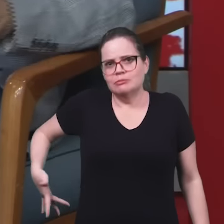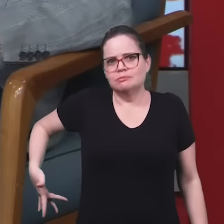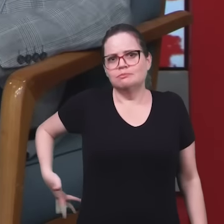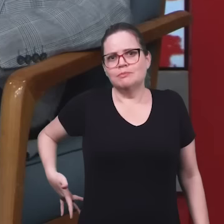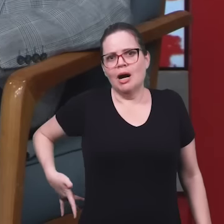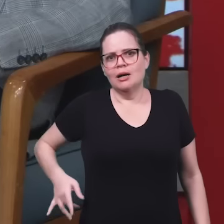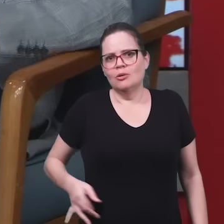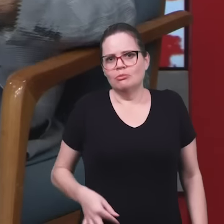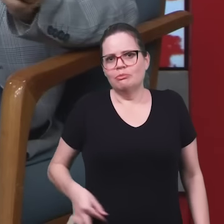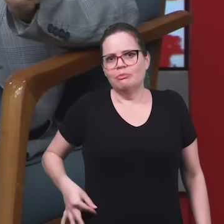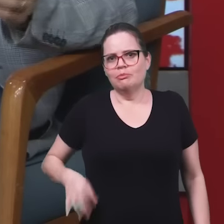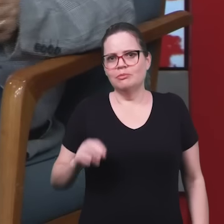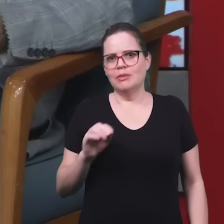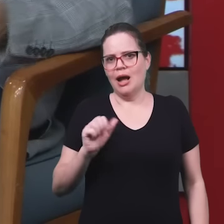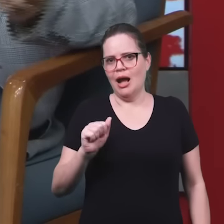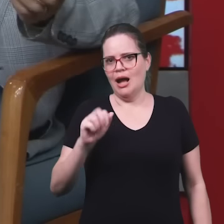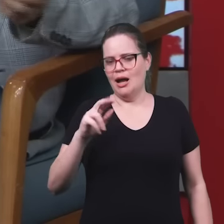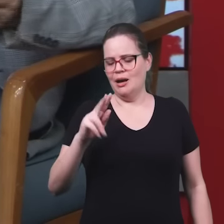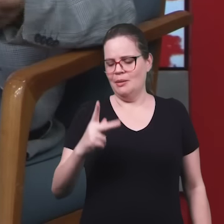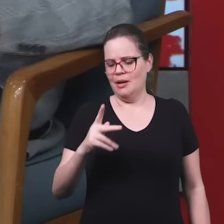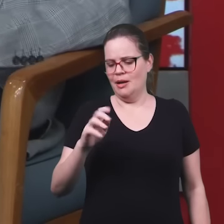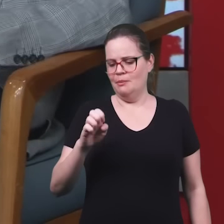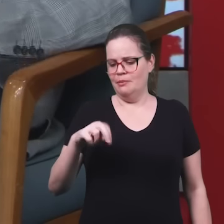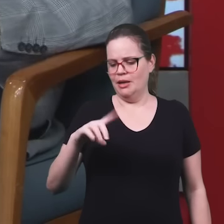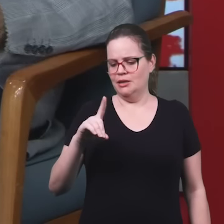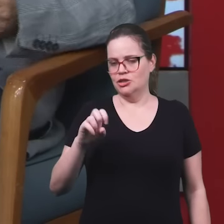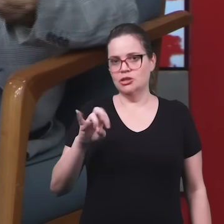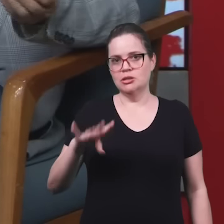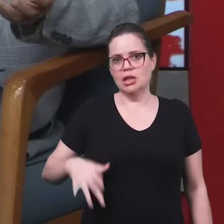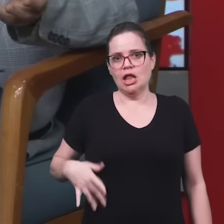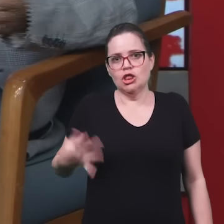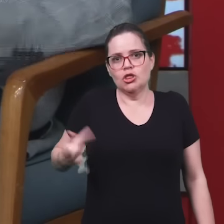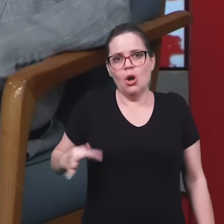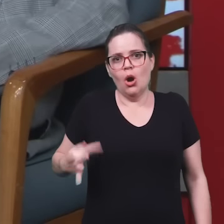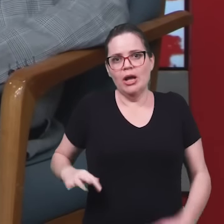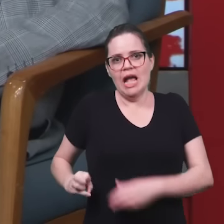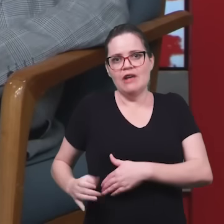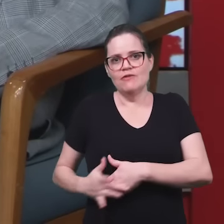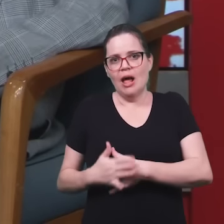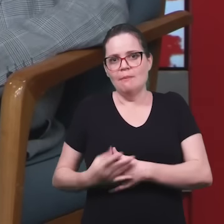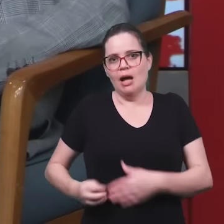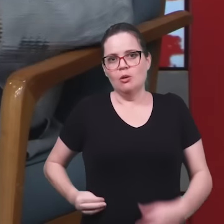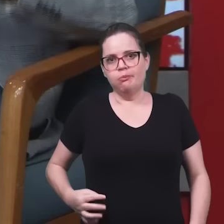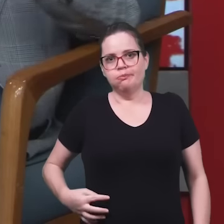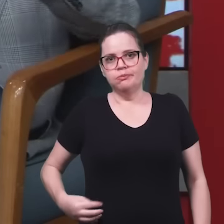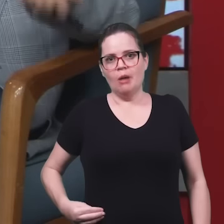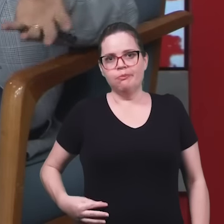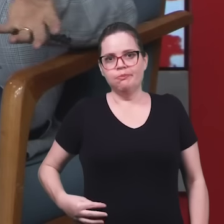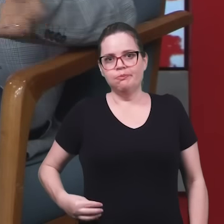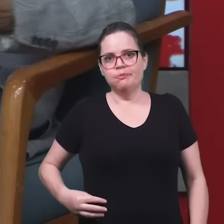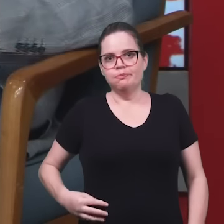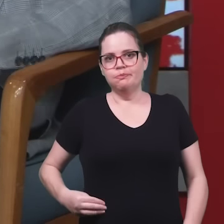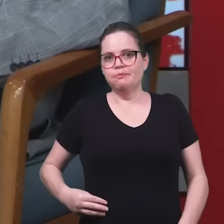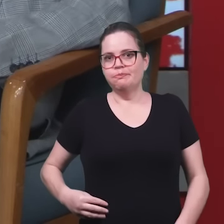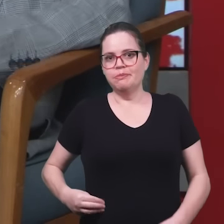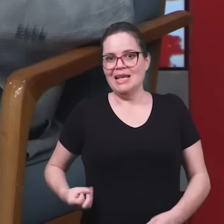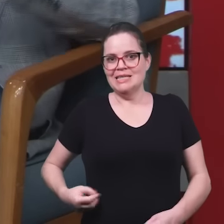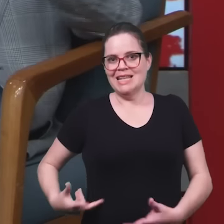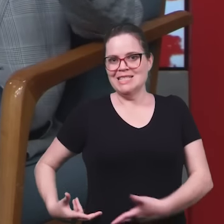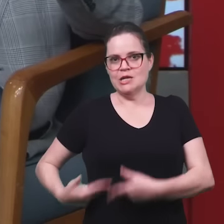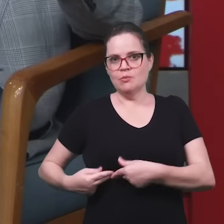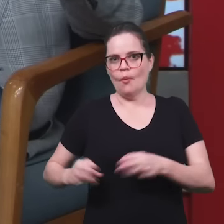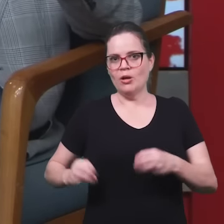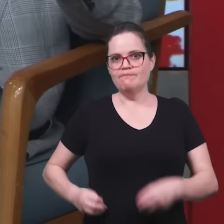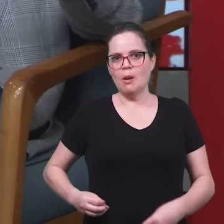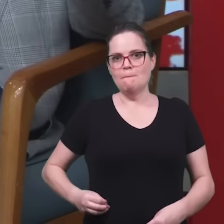tira o apêndice, mas é tão pequenininho, está inflamado, mas se deixar ele pode romper, contaminar toda a cavidade abdominal e o